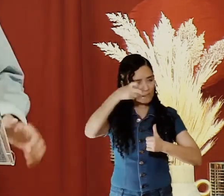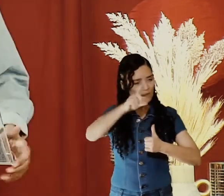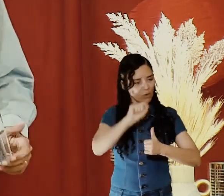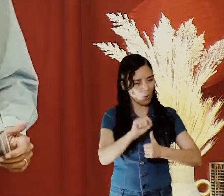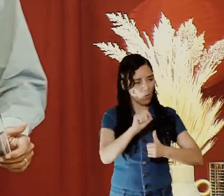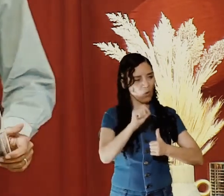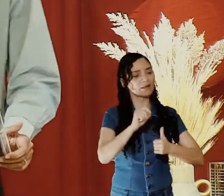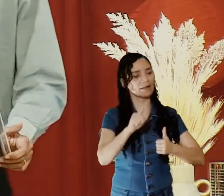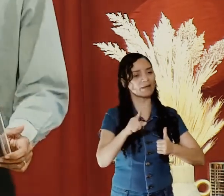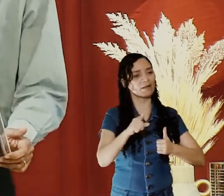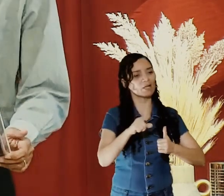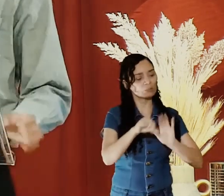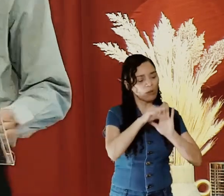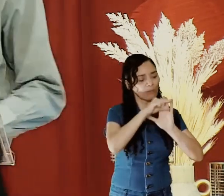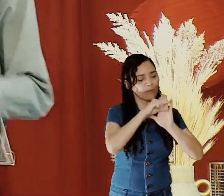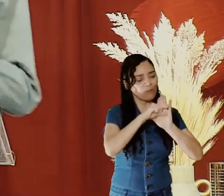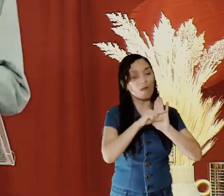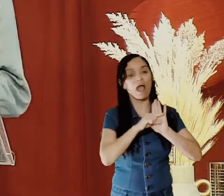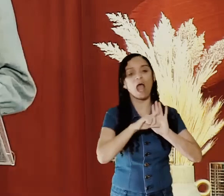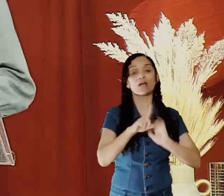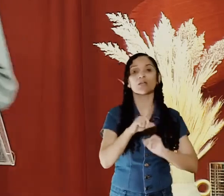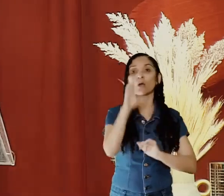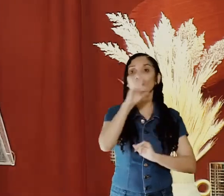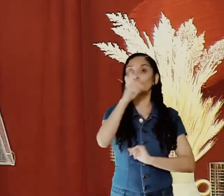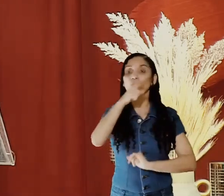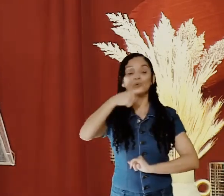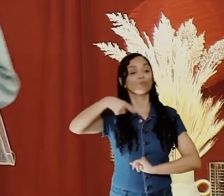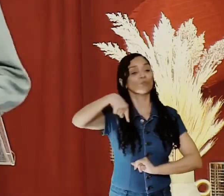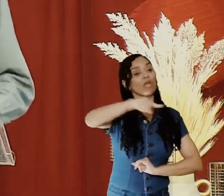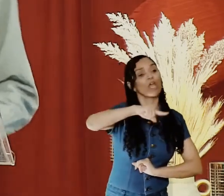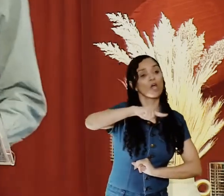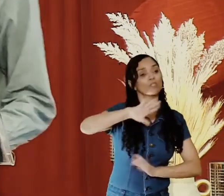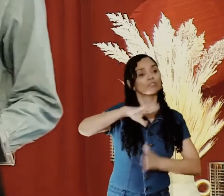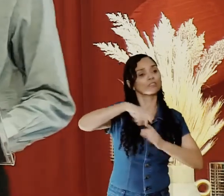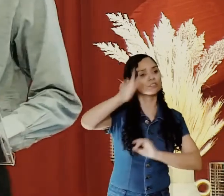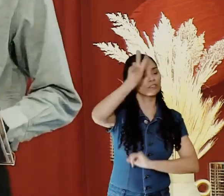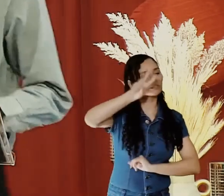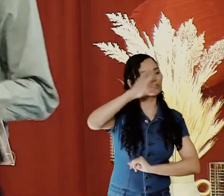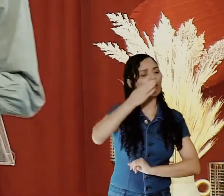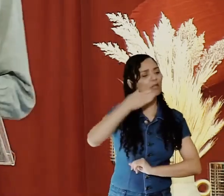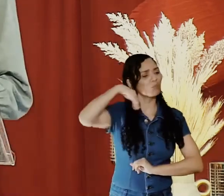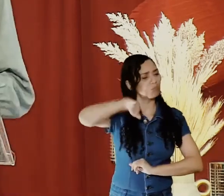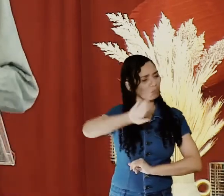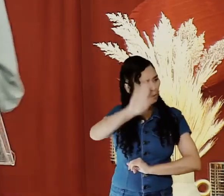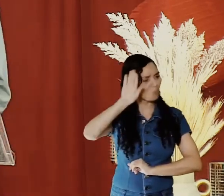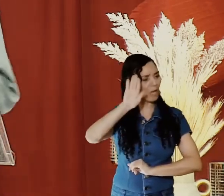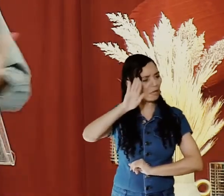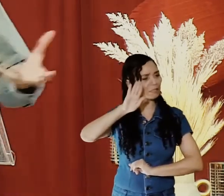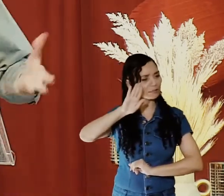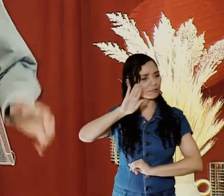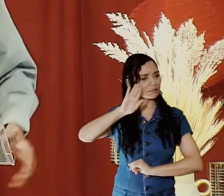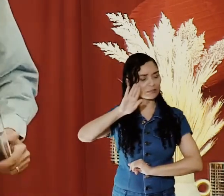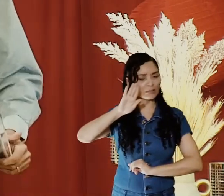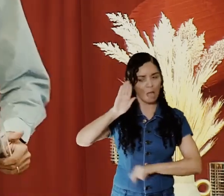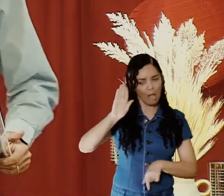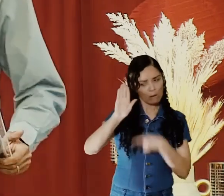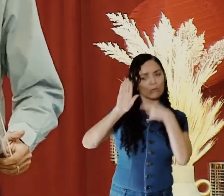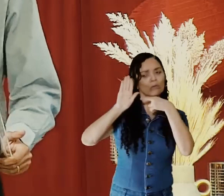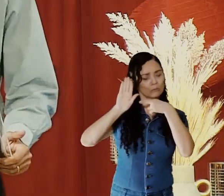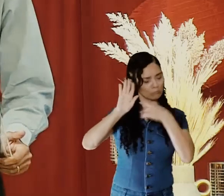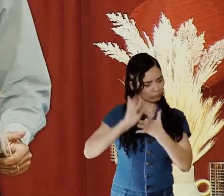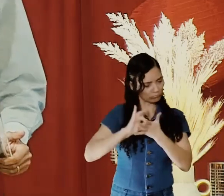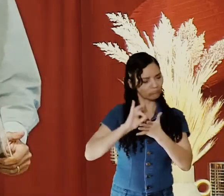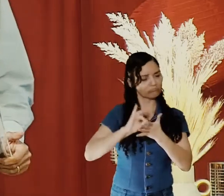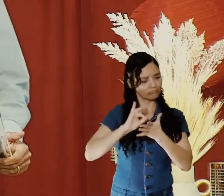que o nosso Deus, o Deus dono da história, aquele que promete e cumpre as suas promessas, ele conduz o